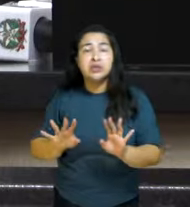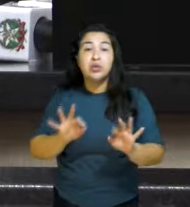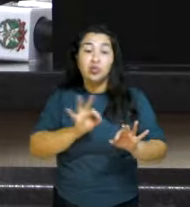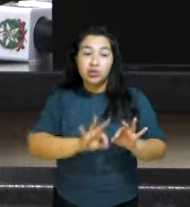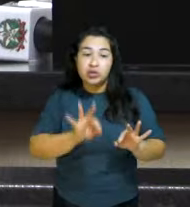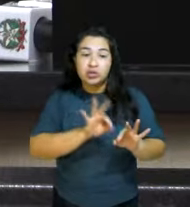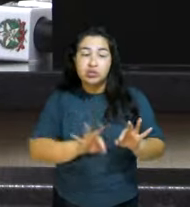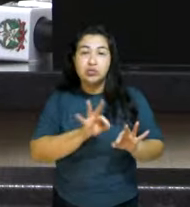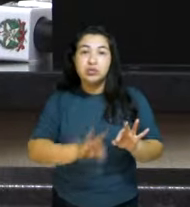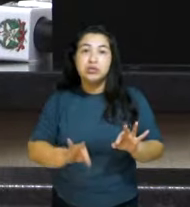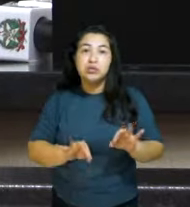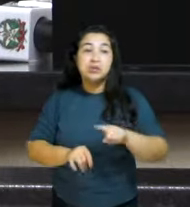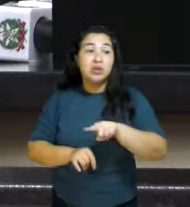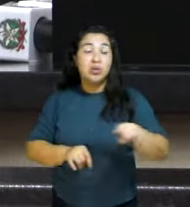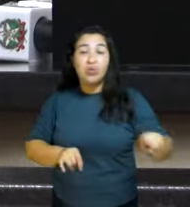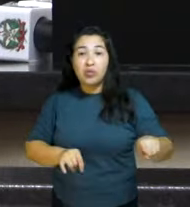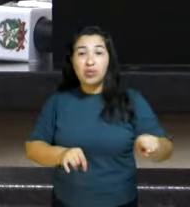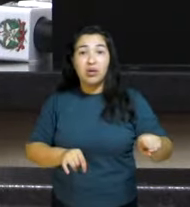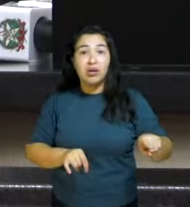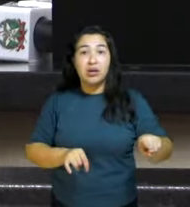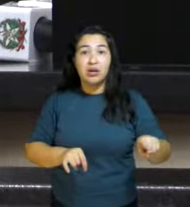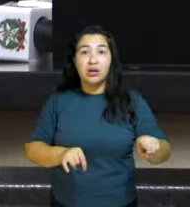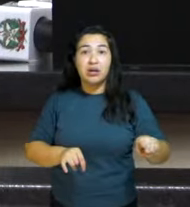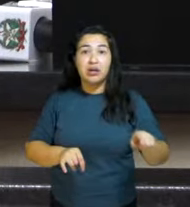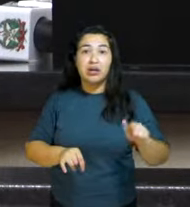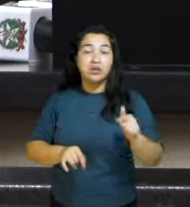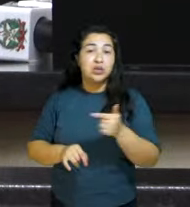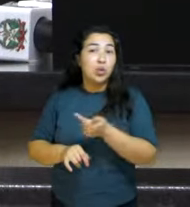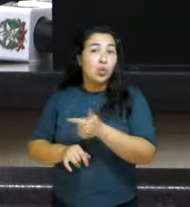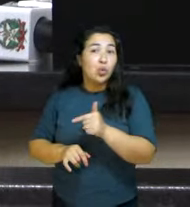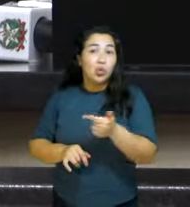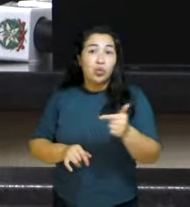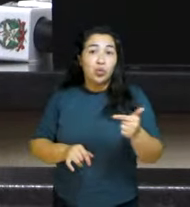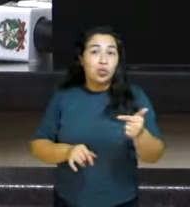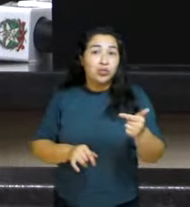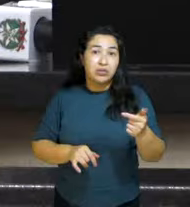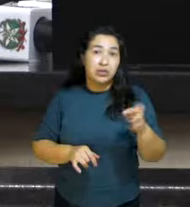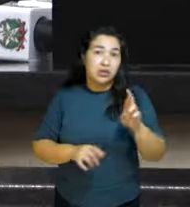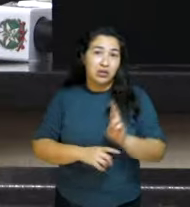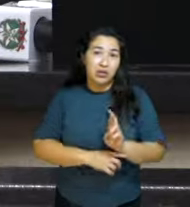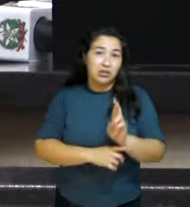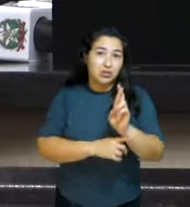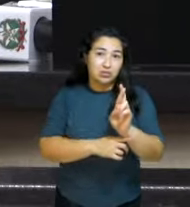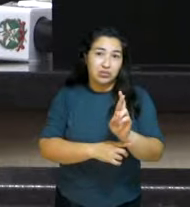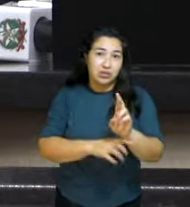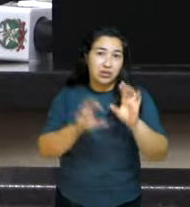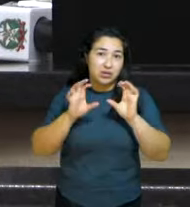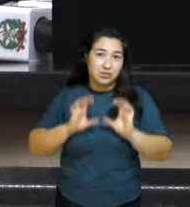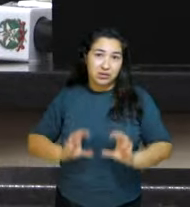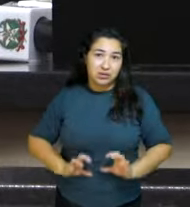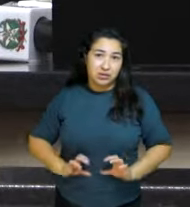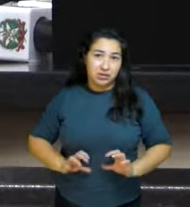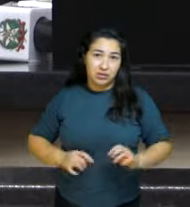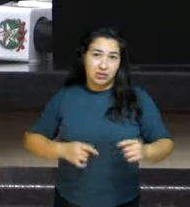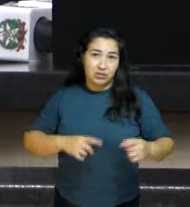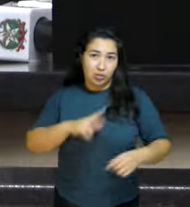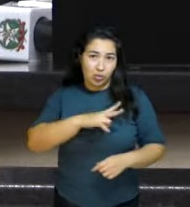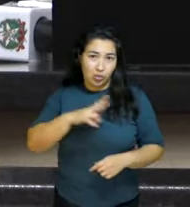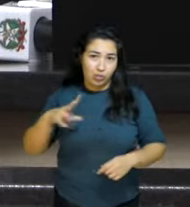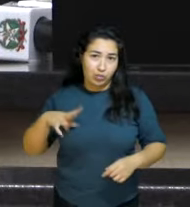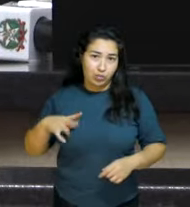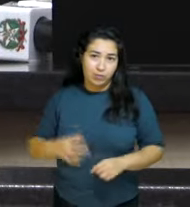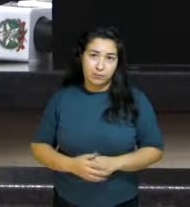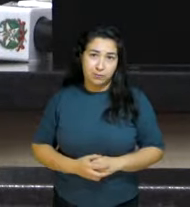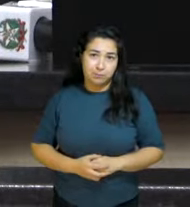instituições que não têm absolutamente, diretamente, responsabilidade civil como serviço público. E é o próprio caso